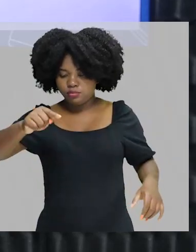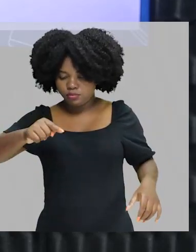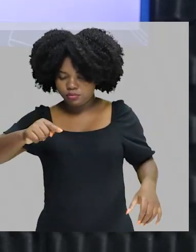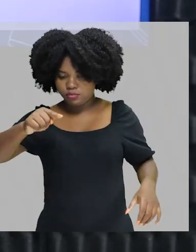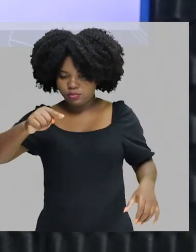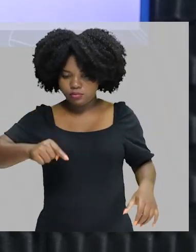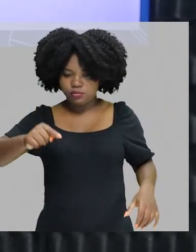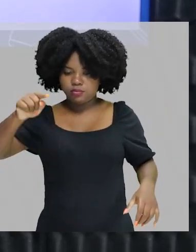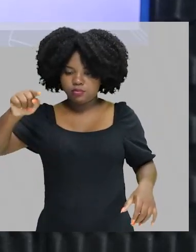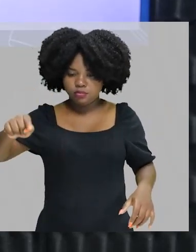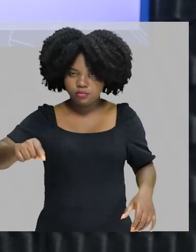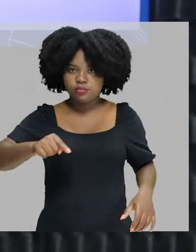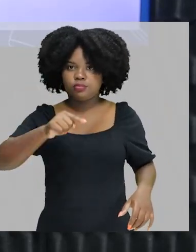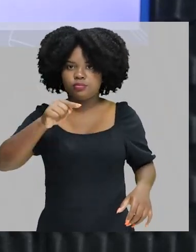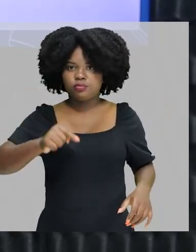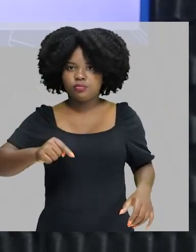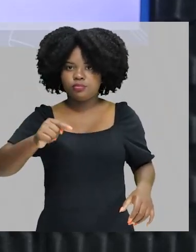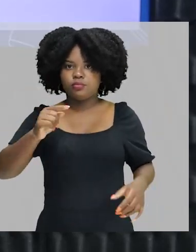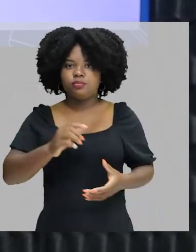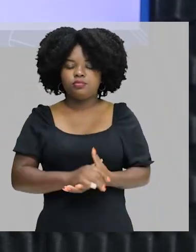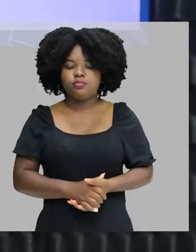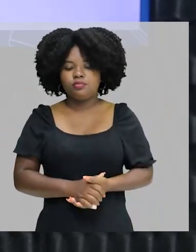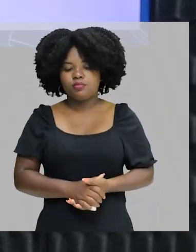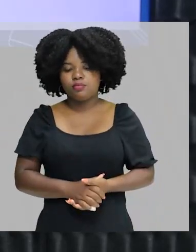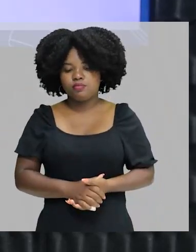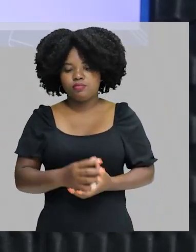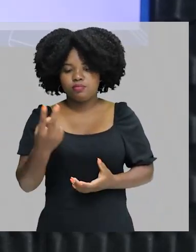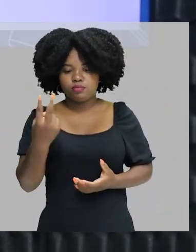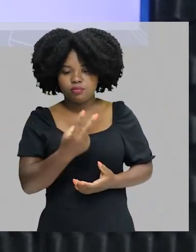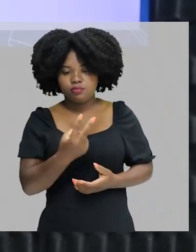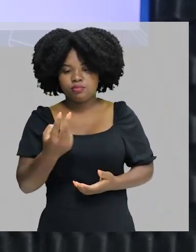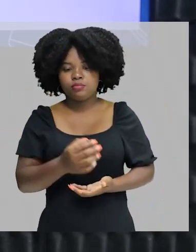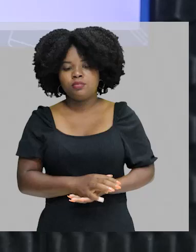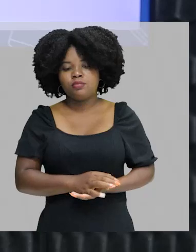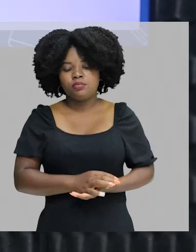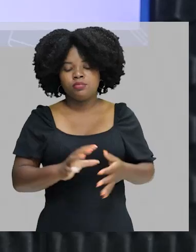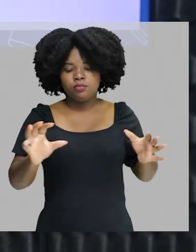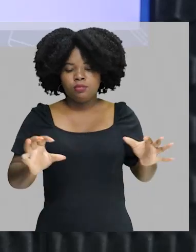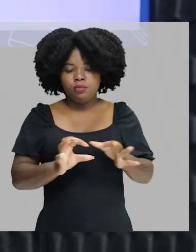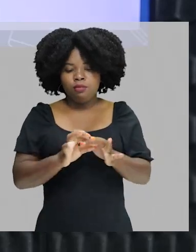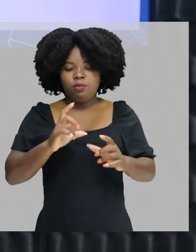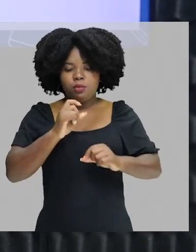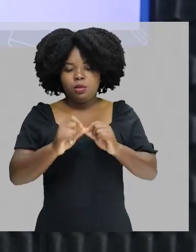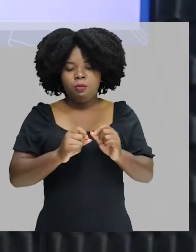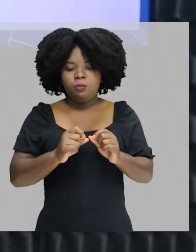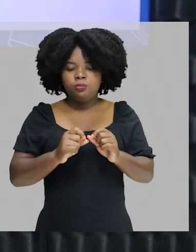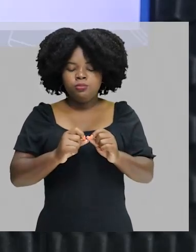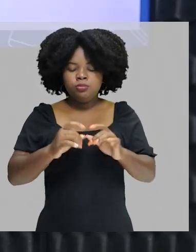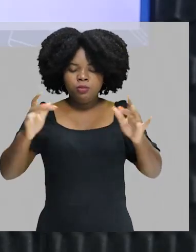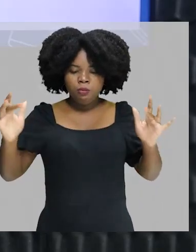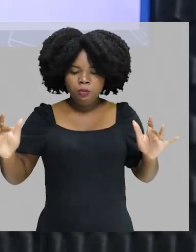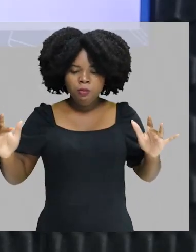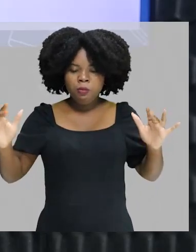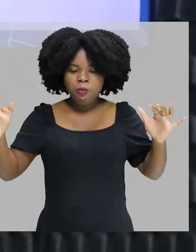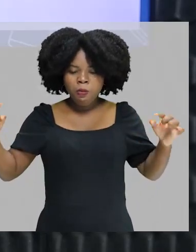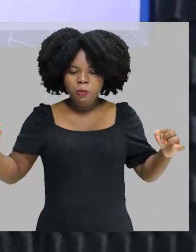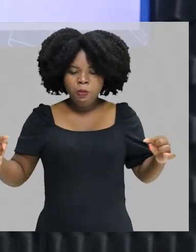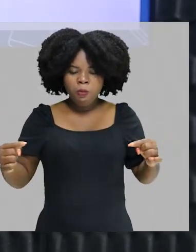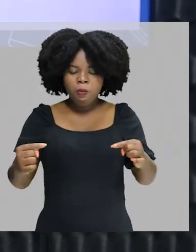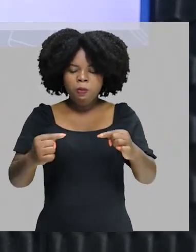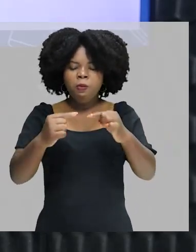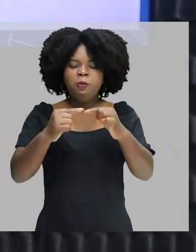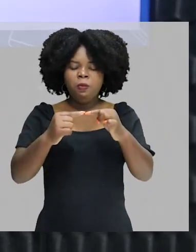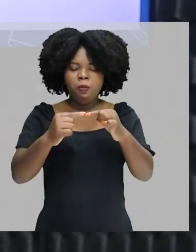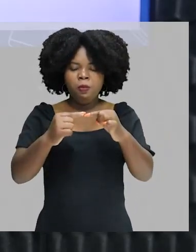entre os dois monômeros. E nesse ponto de junção, houve uma recombinação,